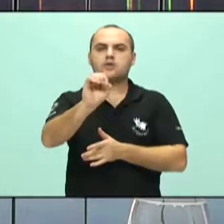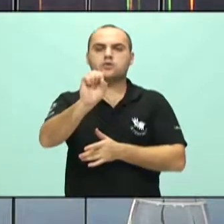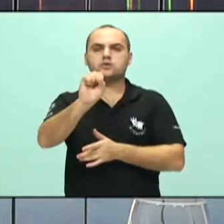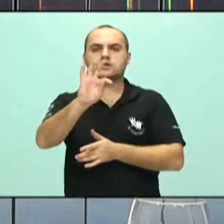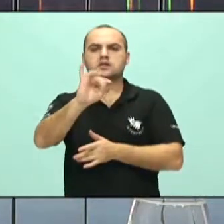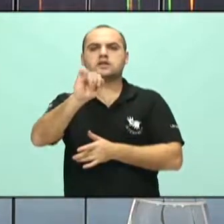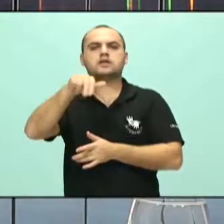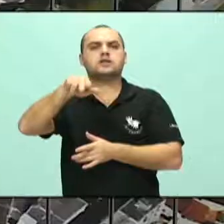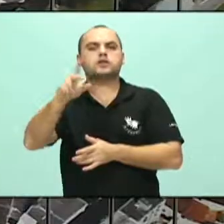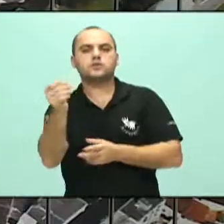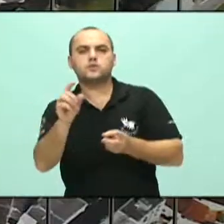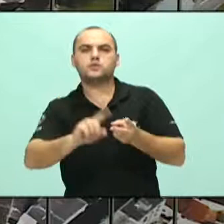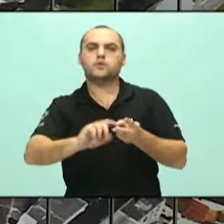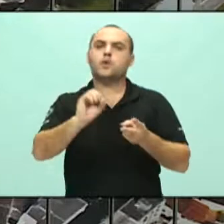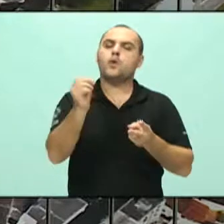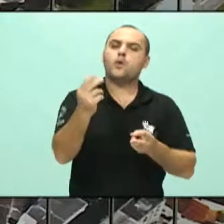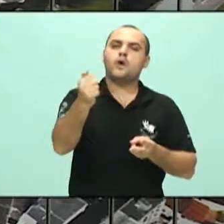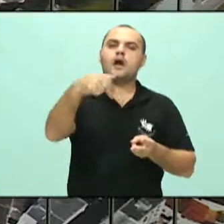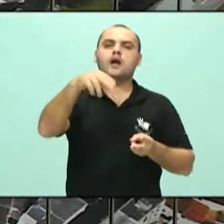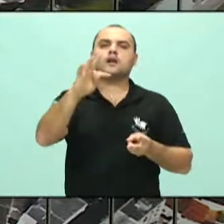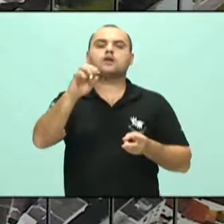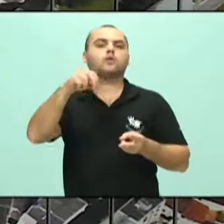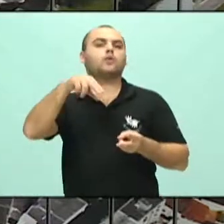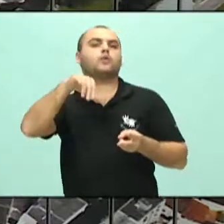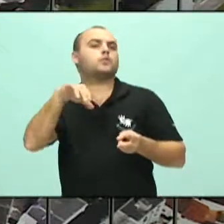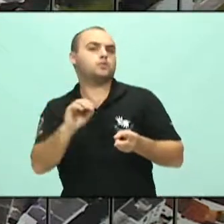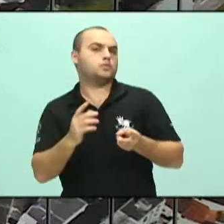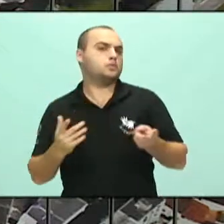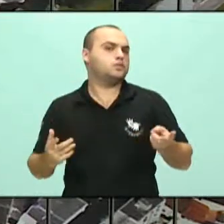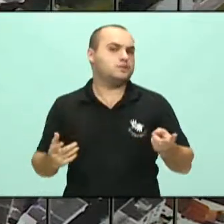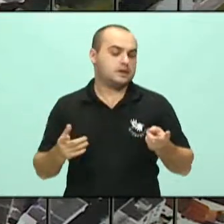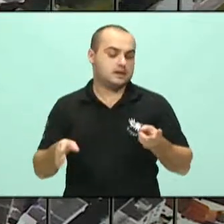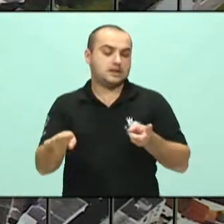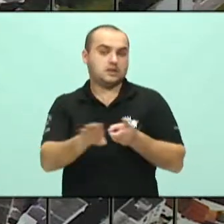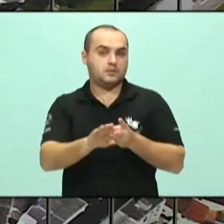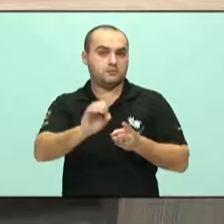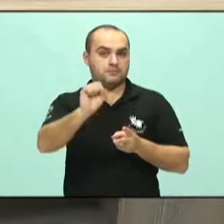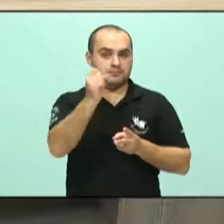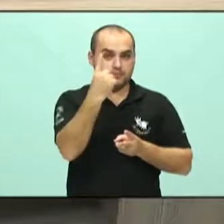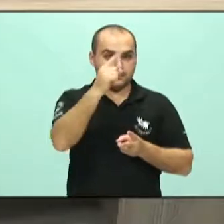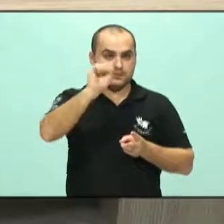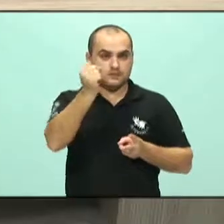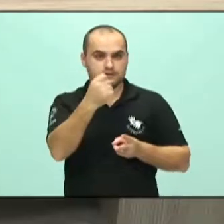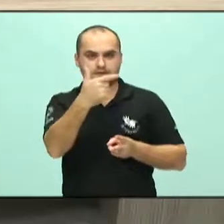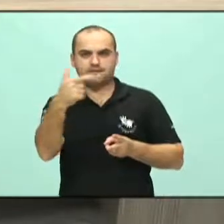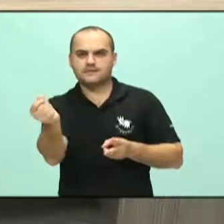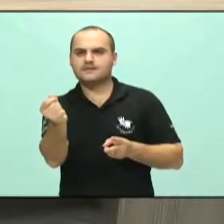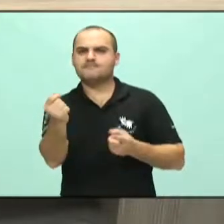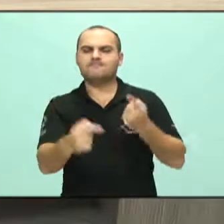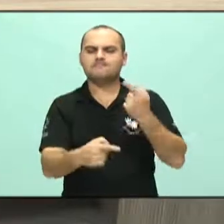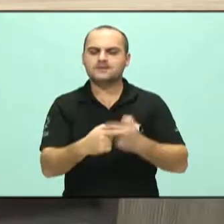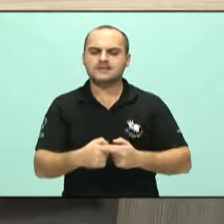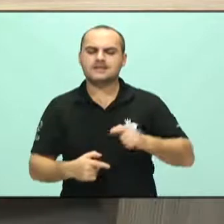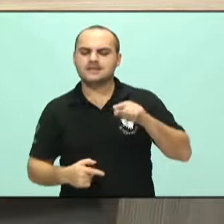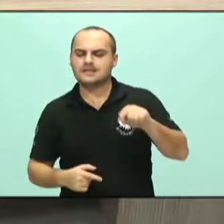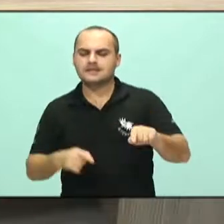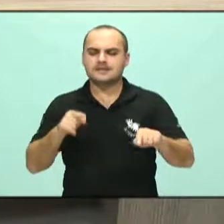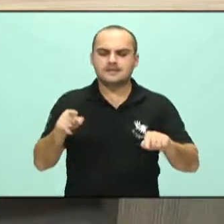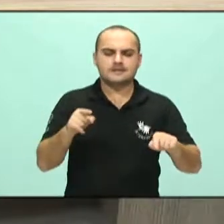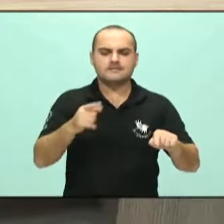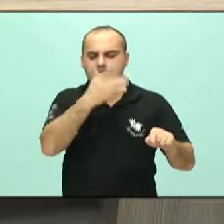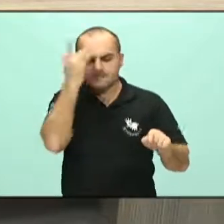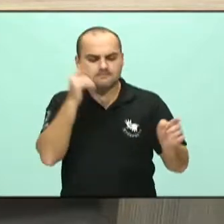Menezes Vasconcelos Drummond, que chegou aqui em 1820 Por que essa questão ainda persiste, que um